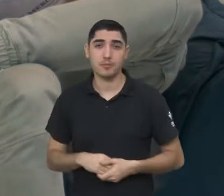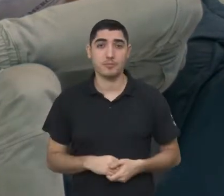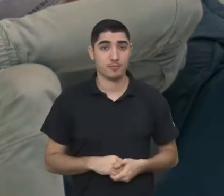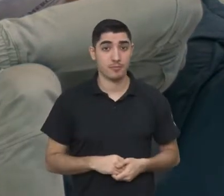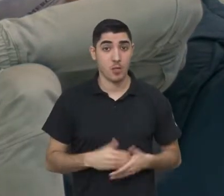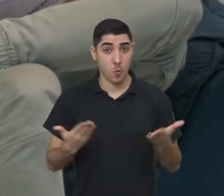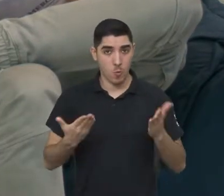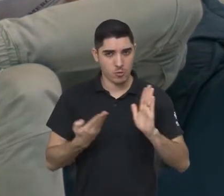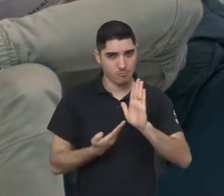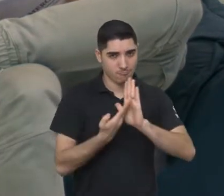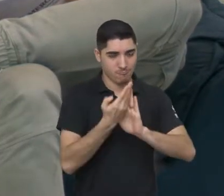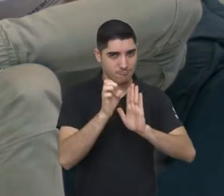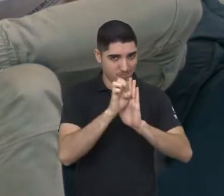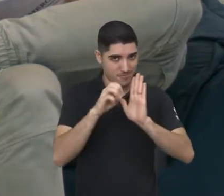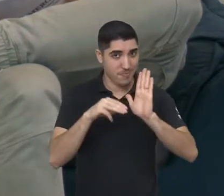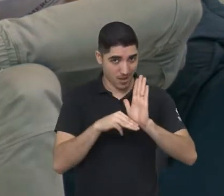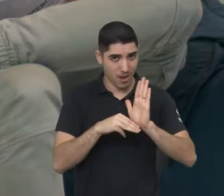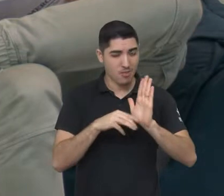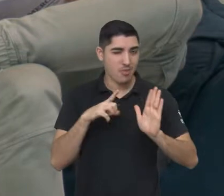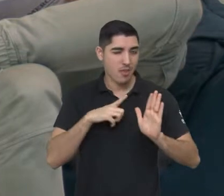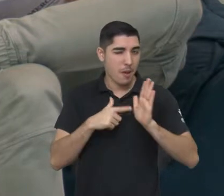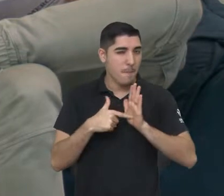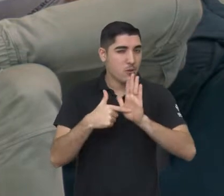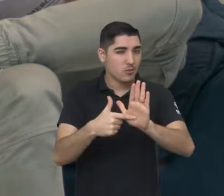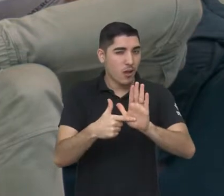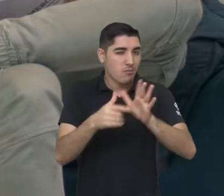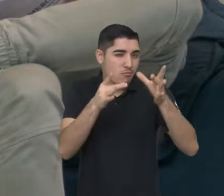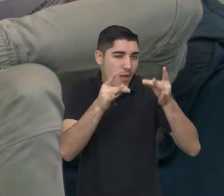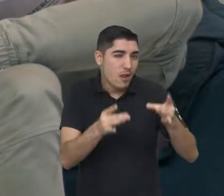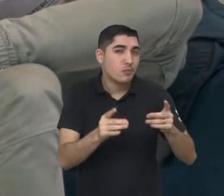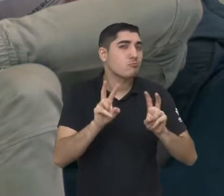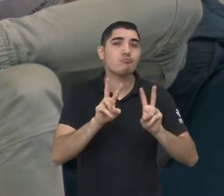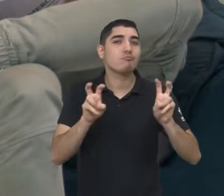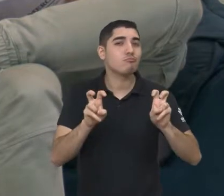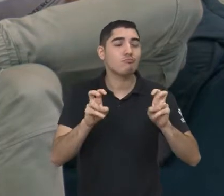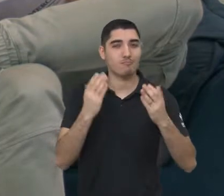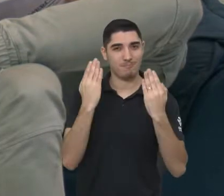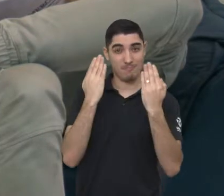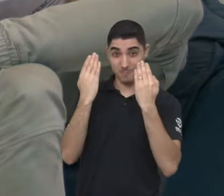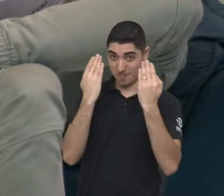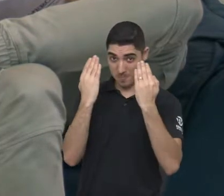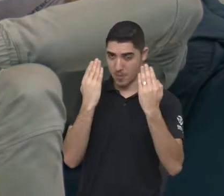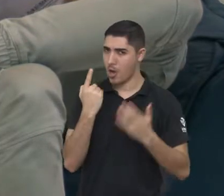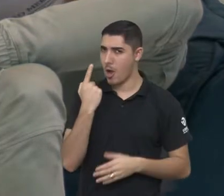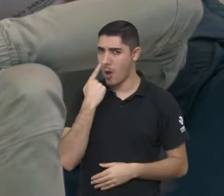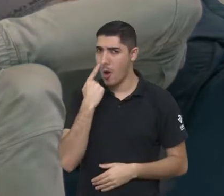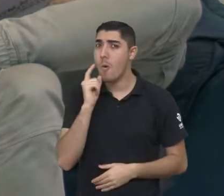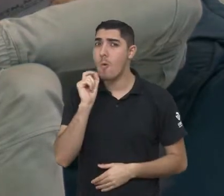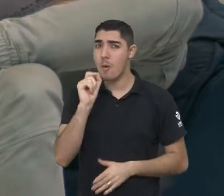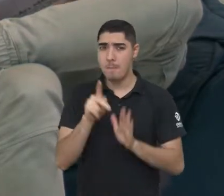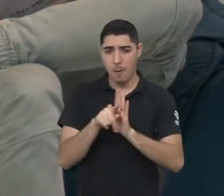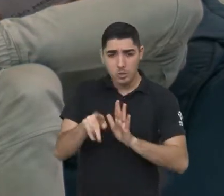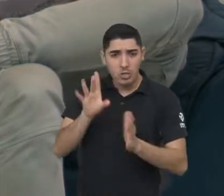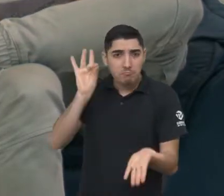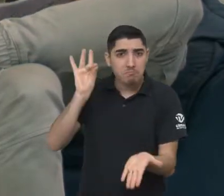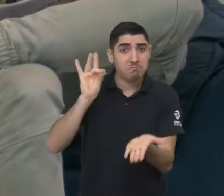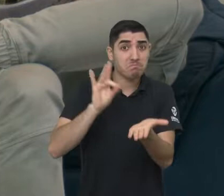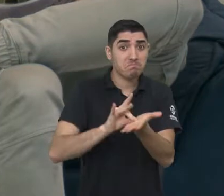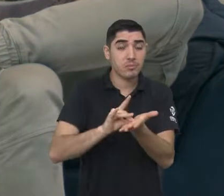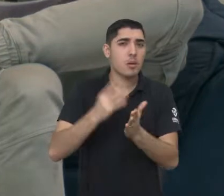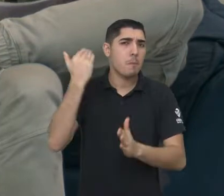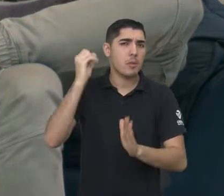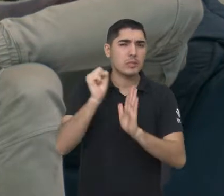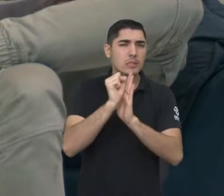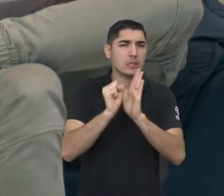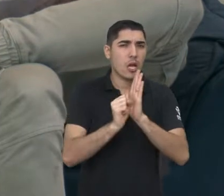Estação Mercado Carreiras e Profissões te traz mais detalhes sobre a psicologia. E olha, a ciência foi oficializada no final do